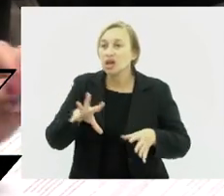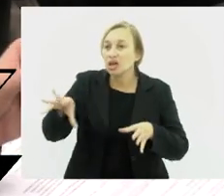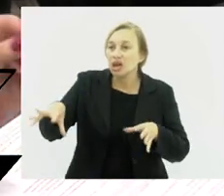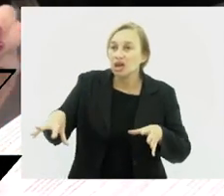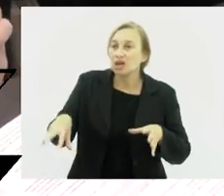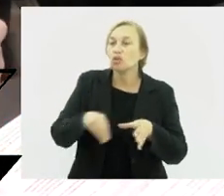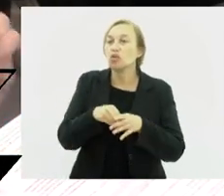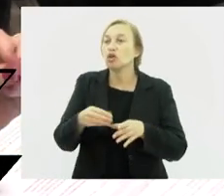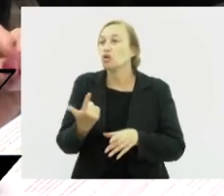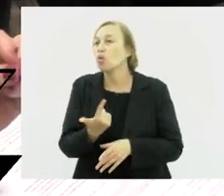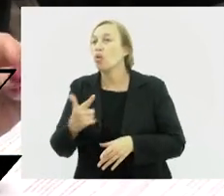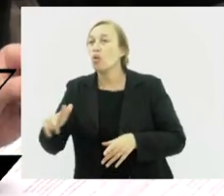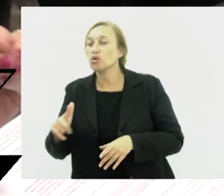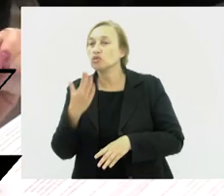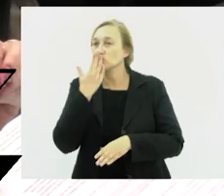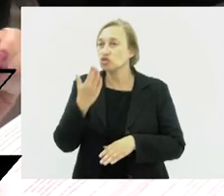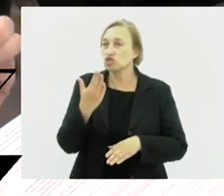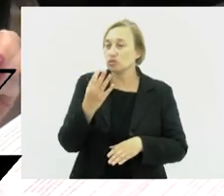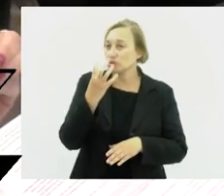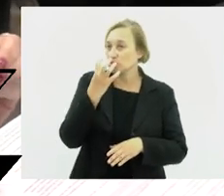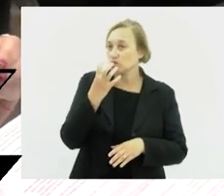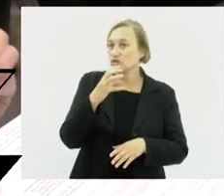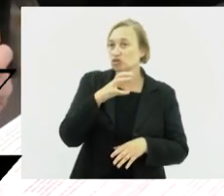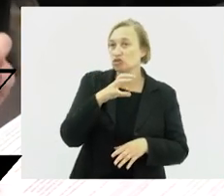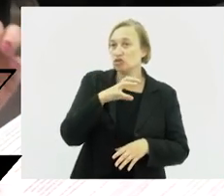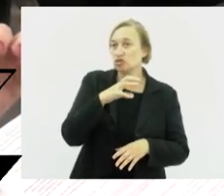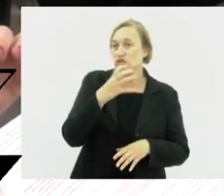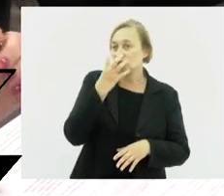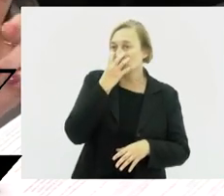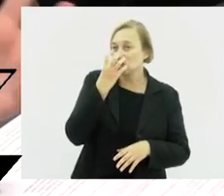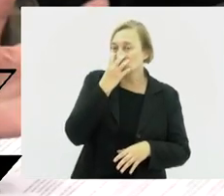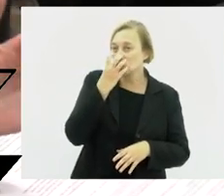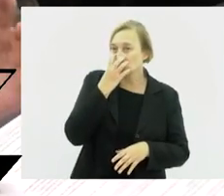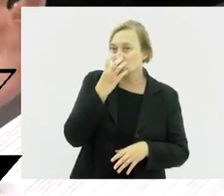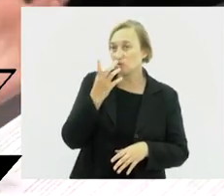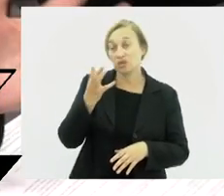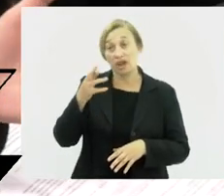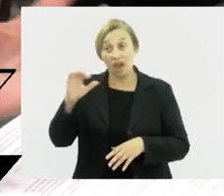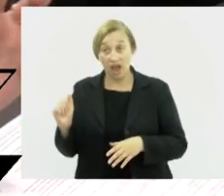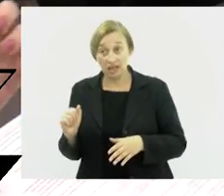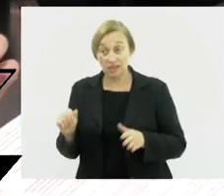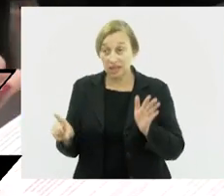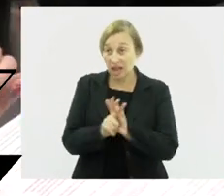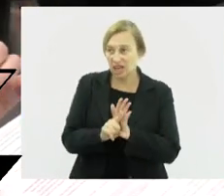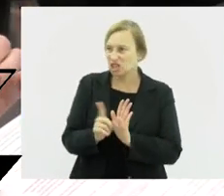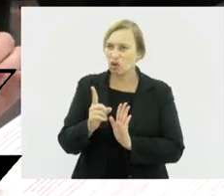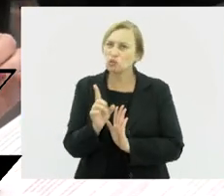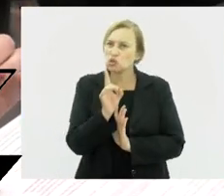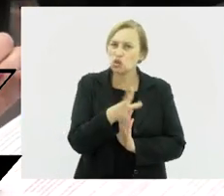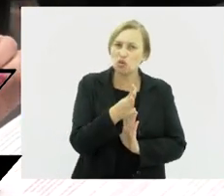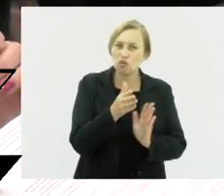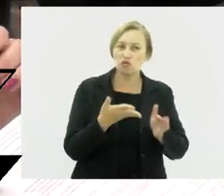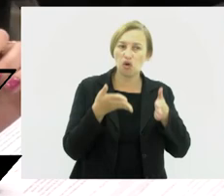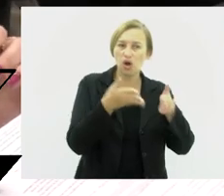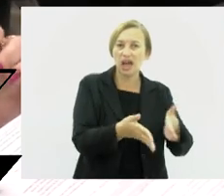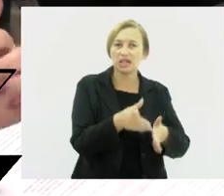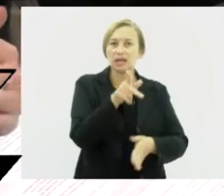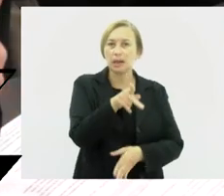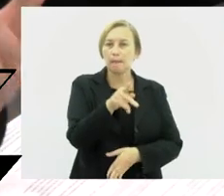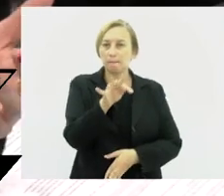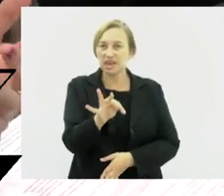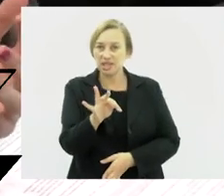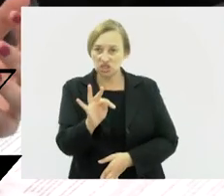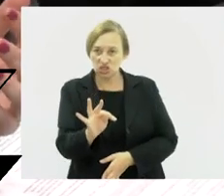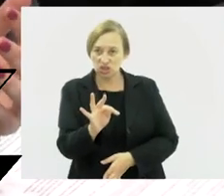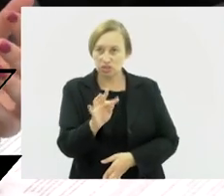outras raças dominantes na lei, e não só criminalizando pitbull e raças derivadas. E